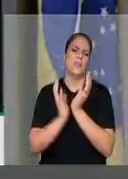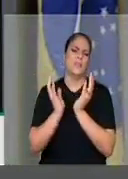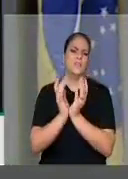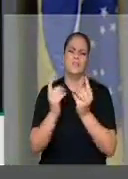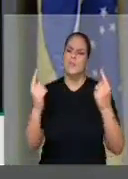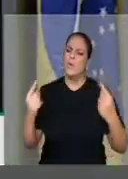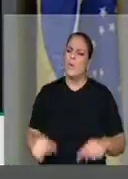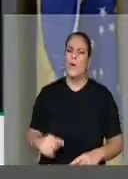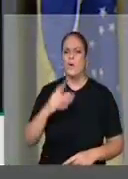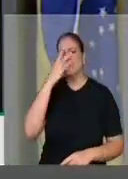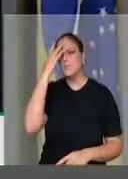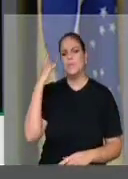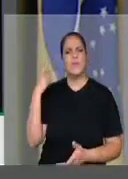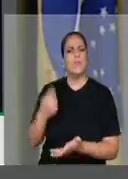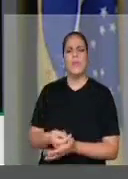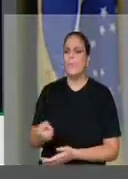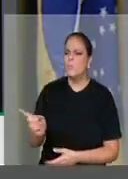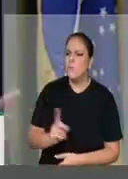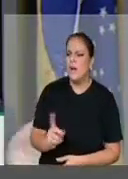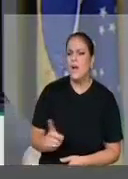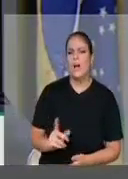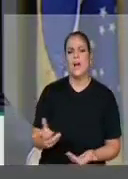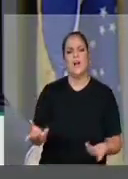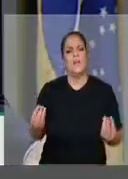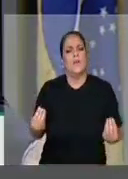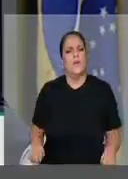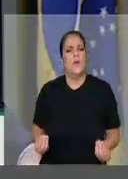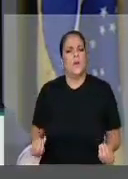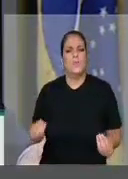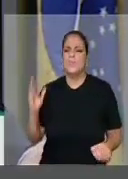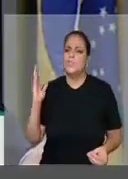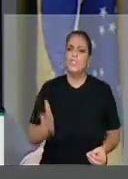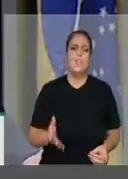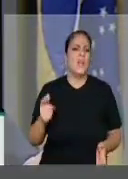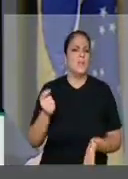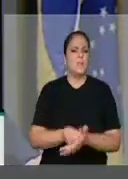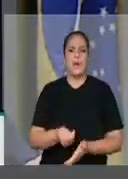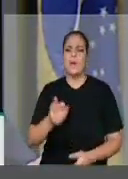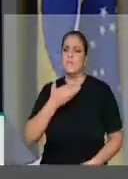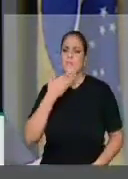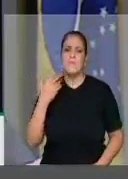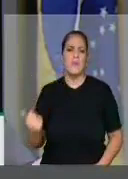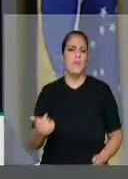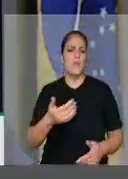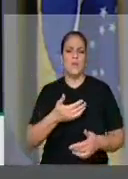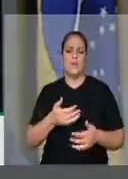corrupção, combate o desperdício e torna um